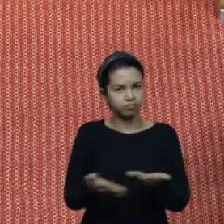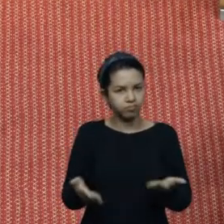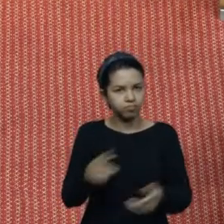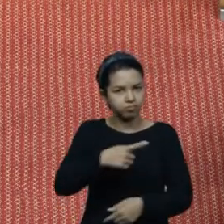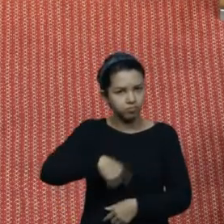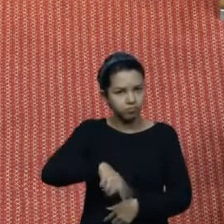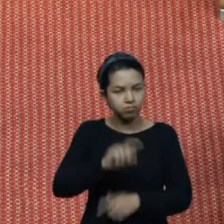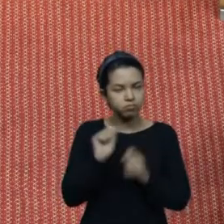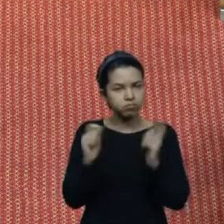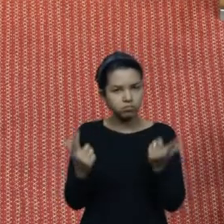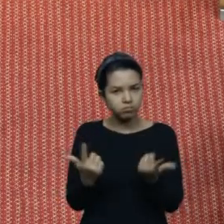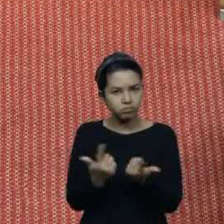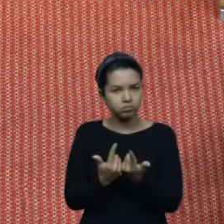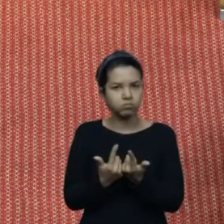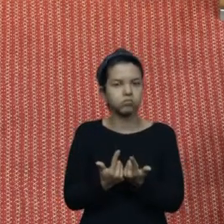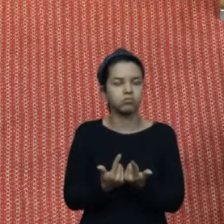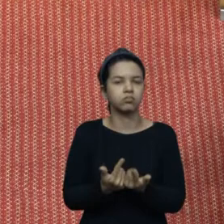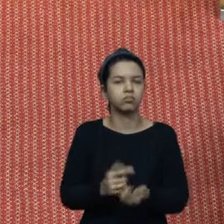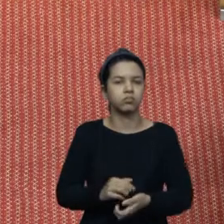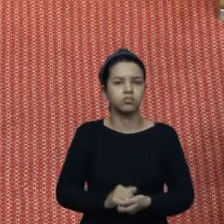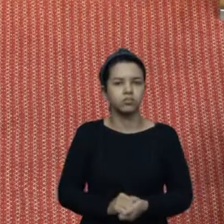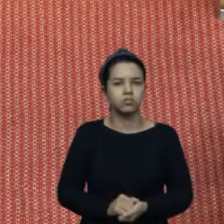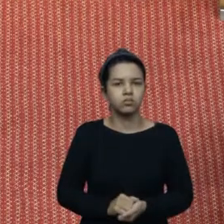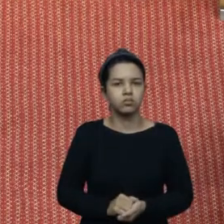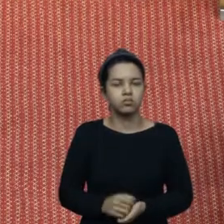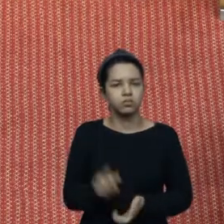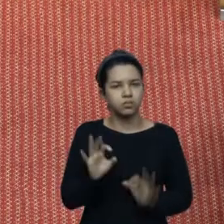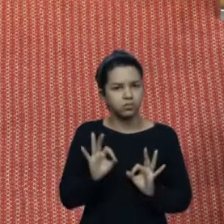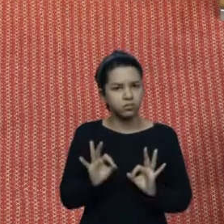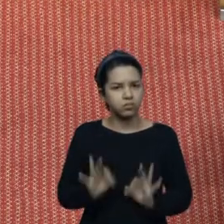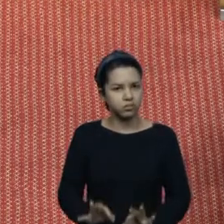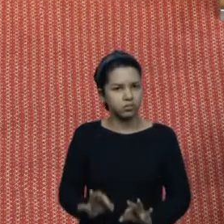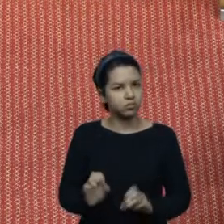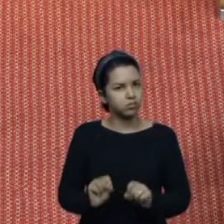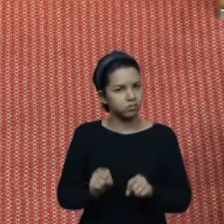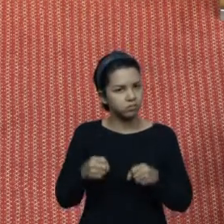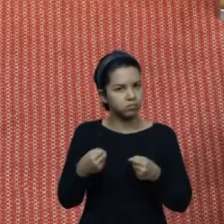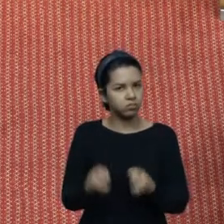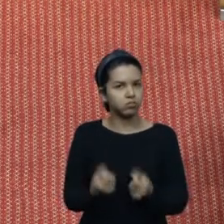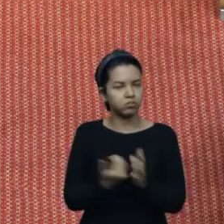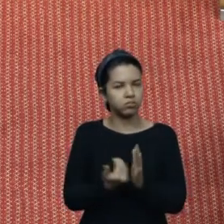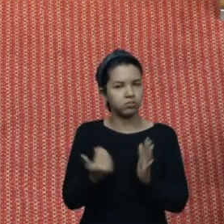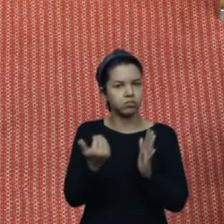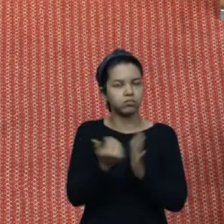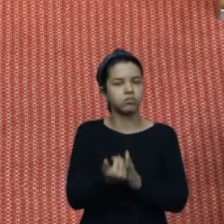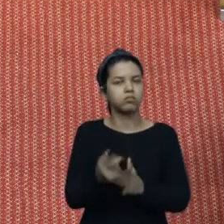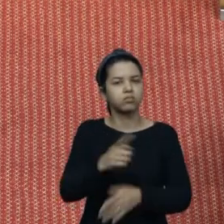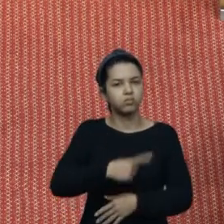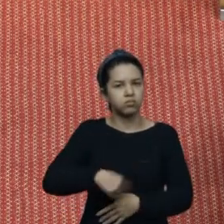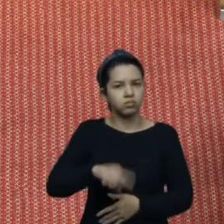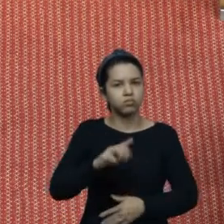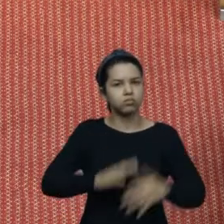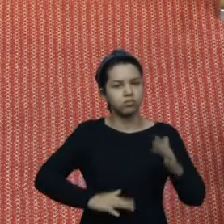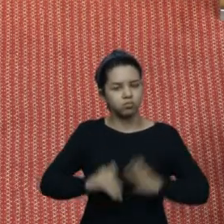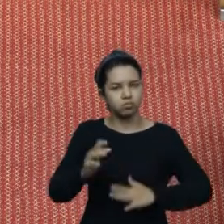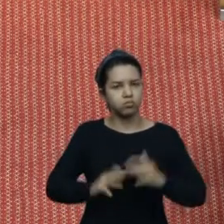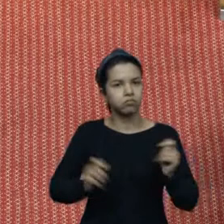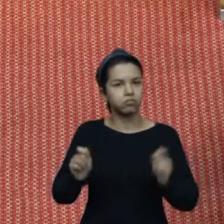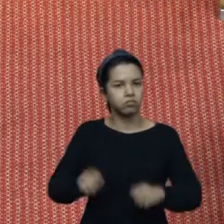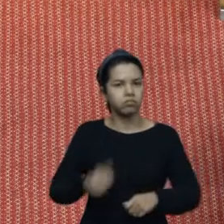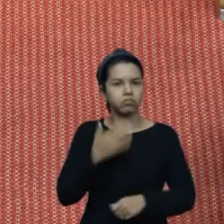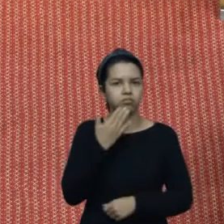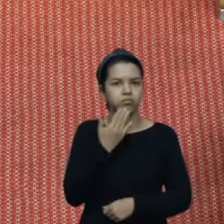Legislativa, né, senhor presidente, com certeza vamos nos empenhar no que nos compete, no que temos condições de fazer para